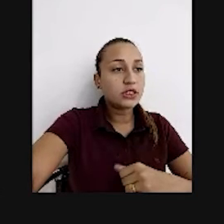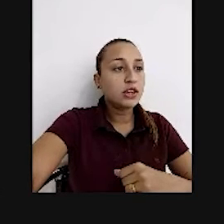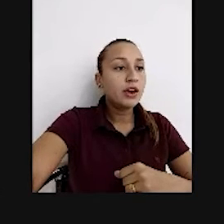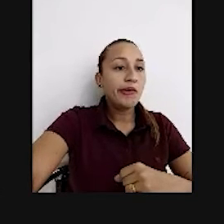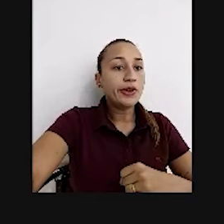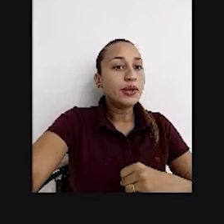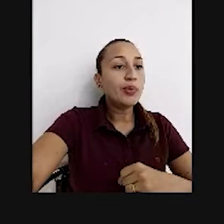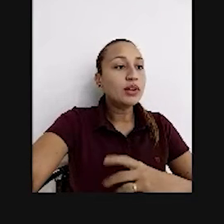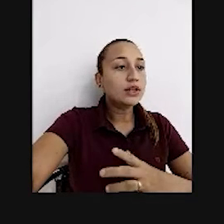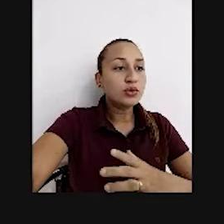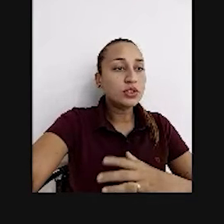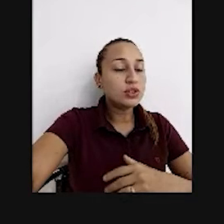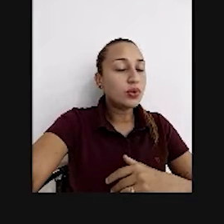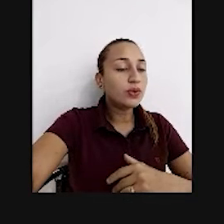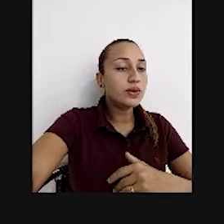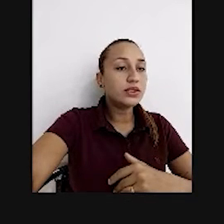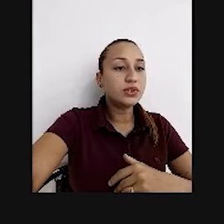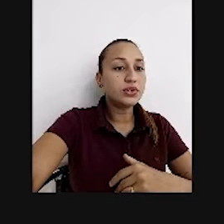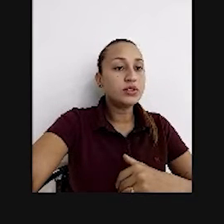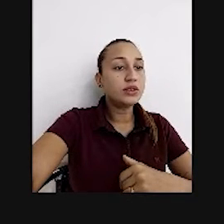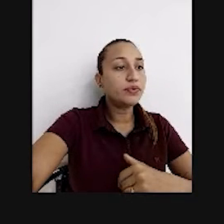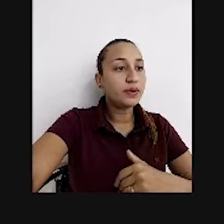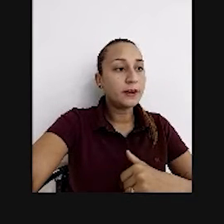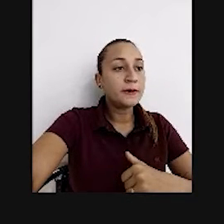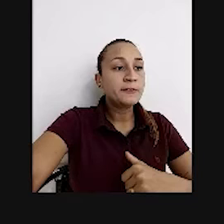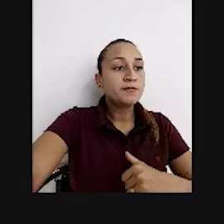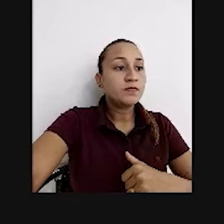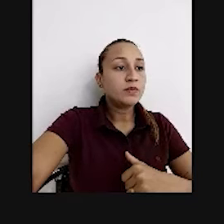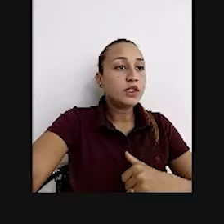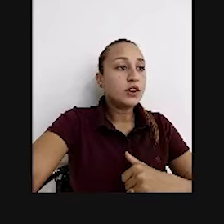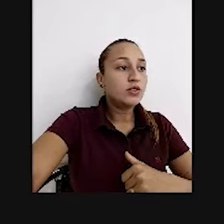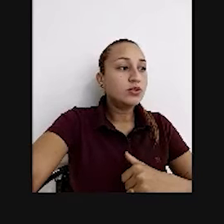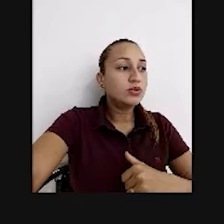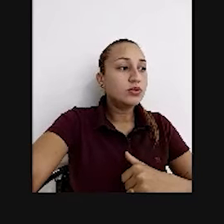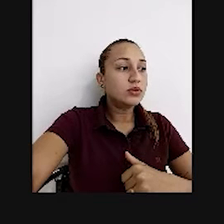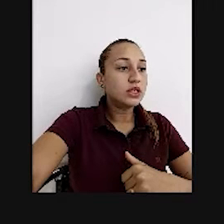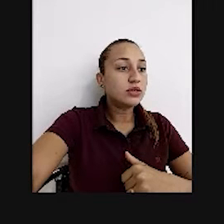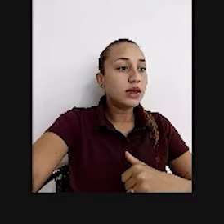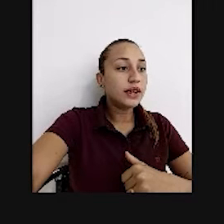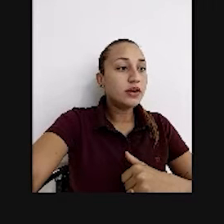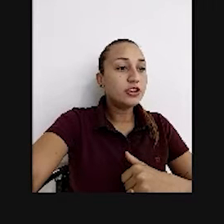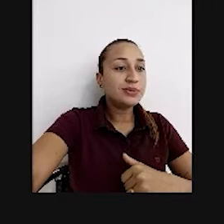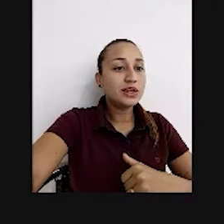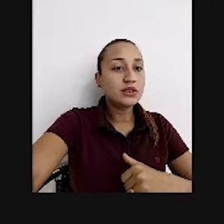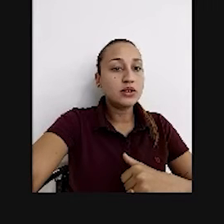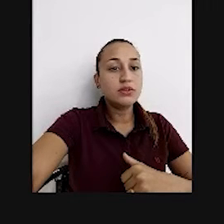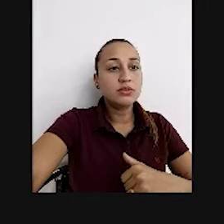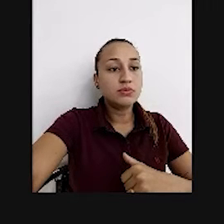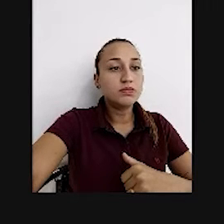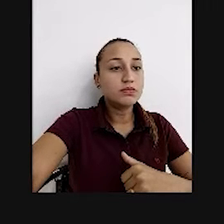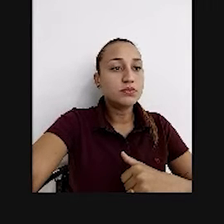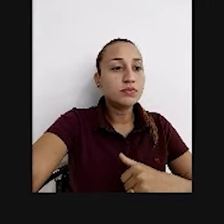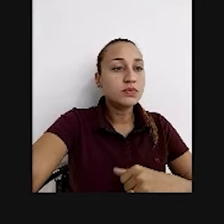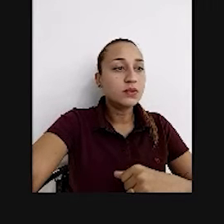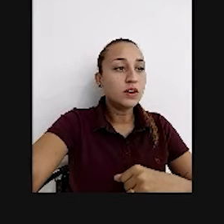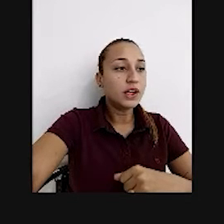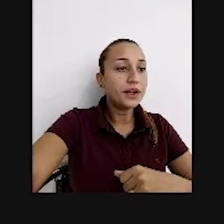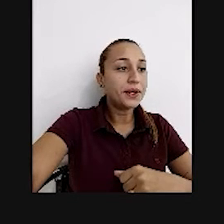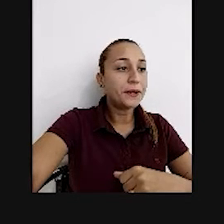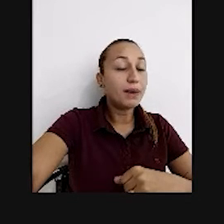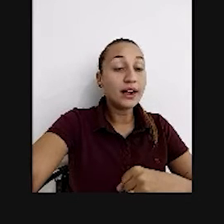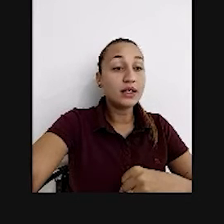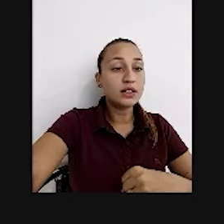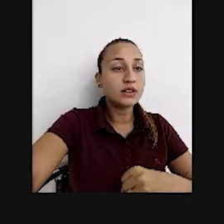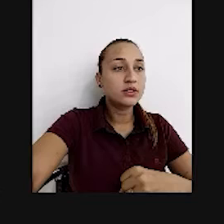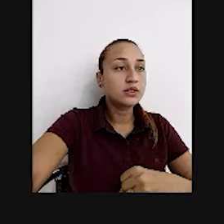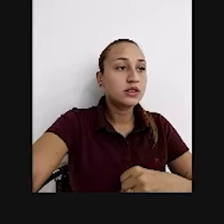novamente. Ou então mudar, enfim. Então, isso daí, otimização